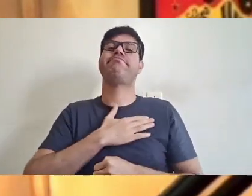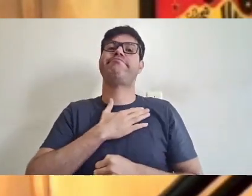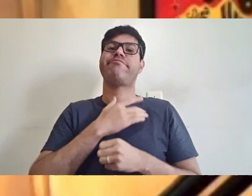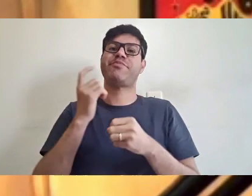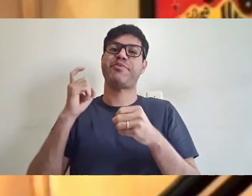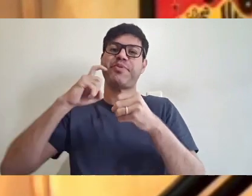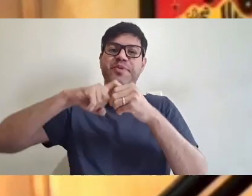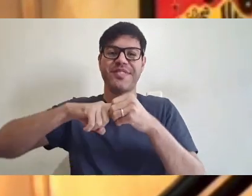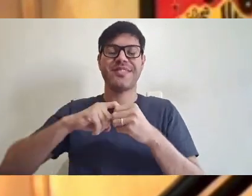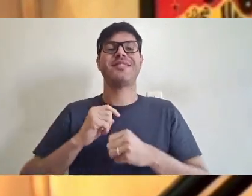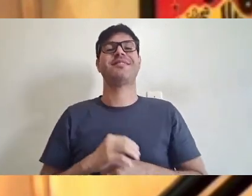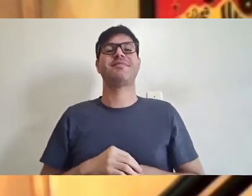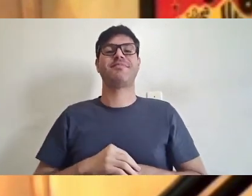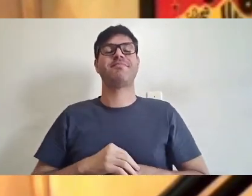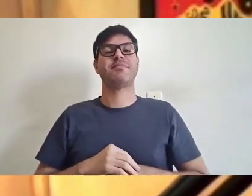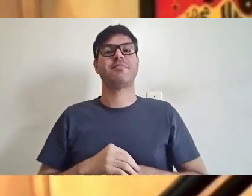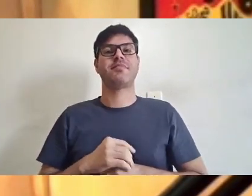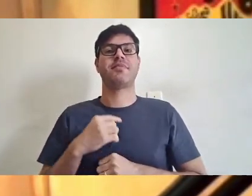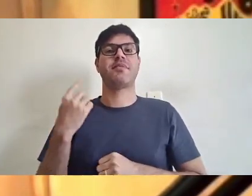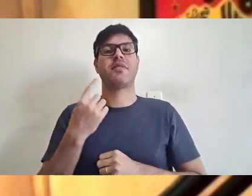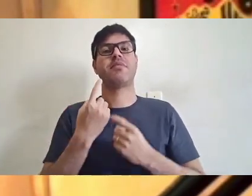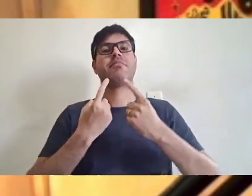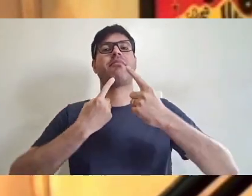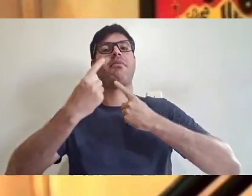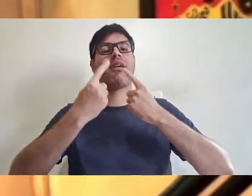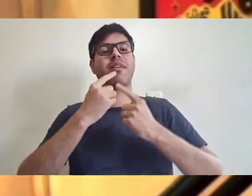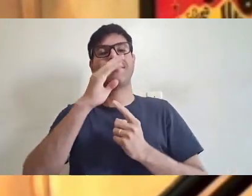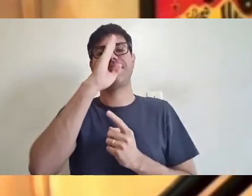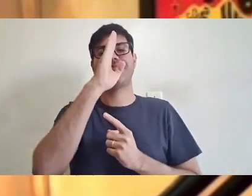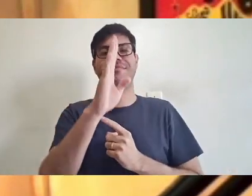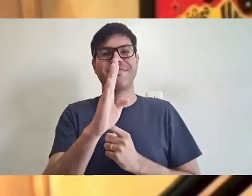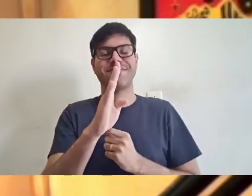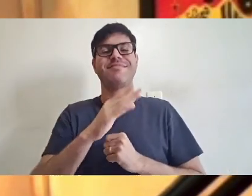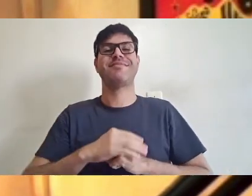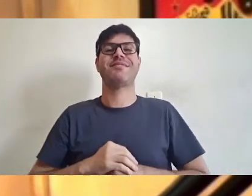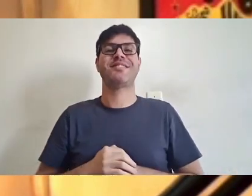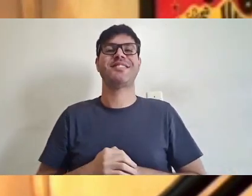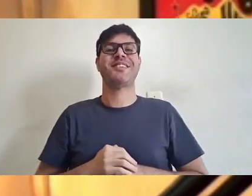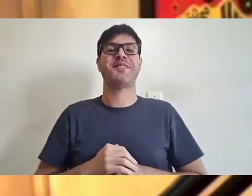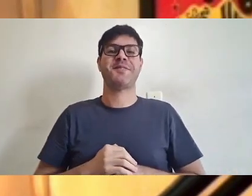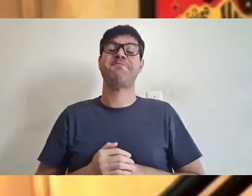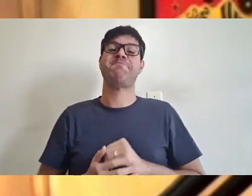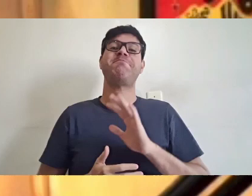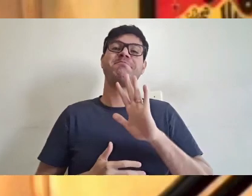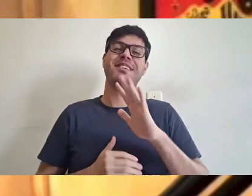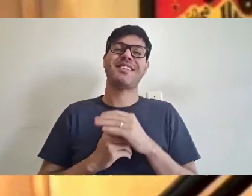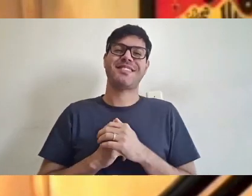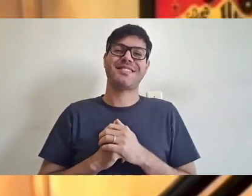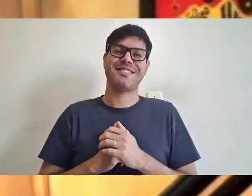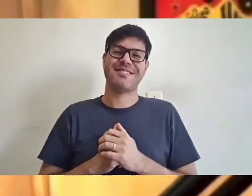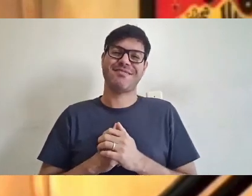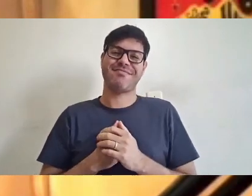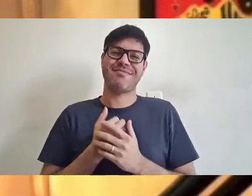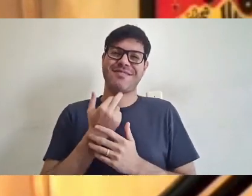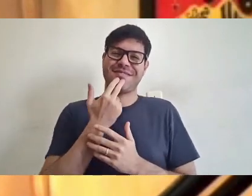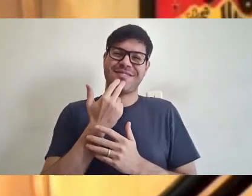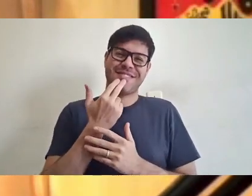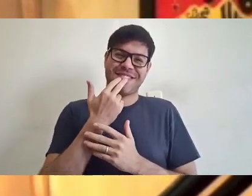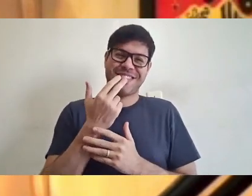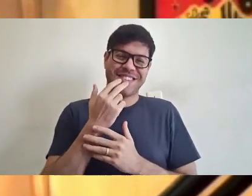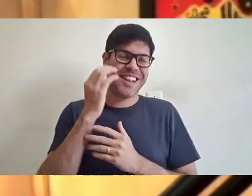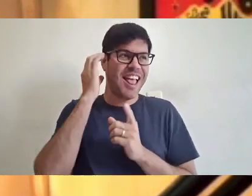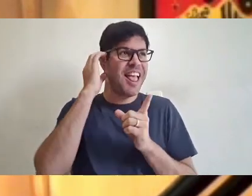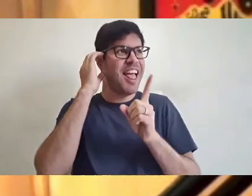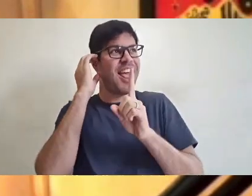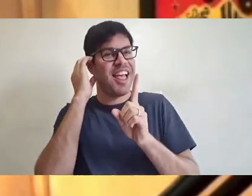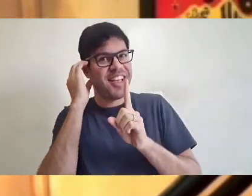aqui. A gente falava com você diretamente, mas isso é linguagem